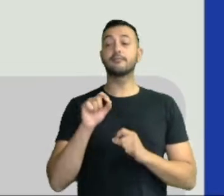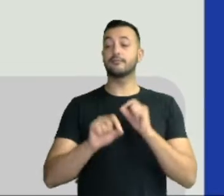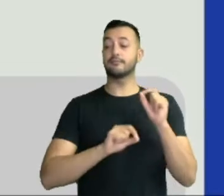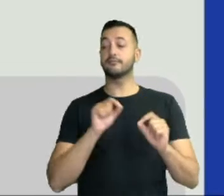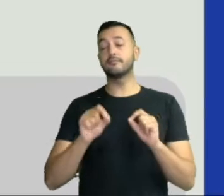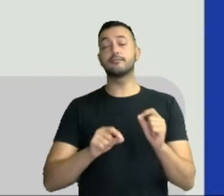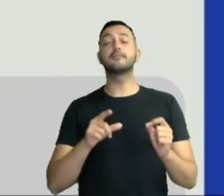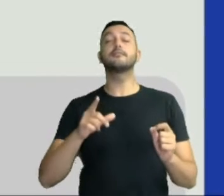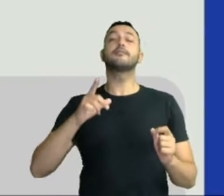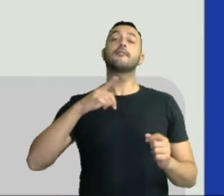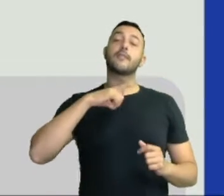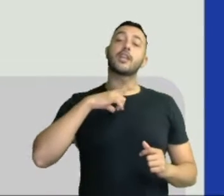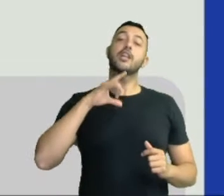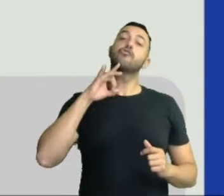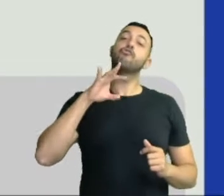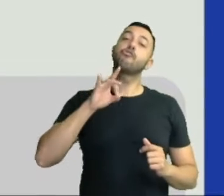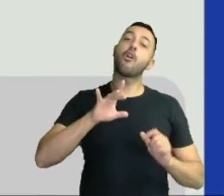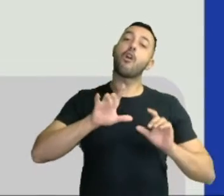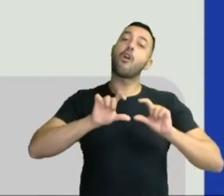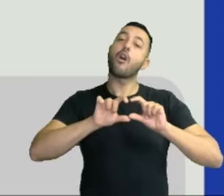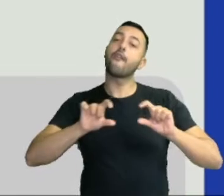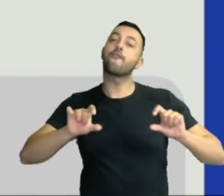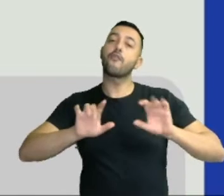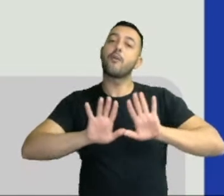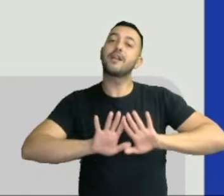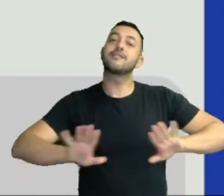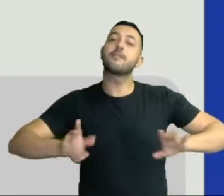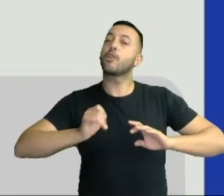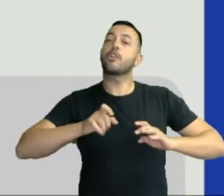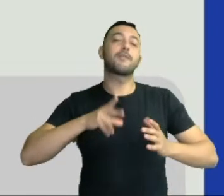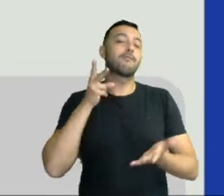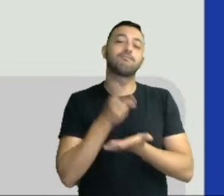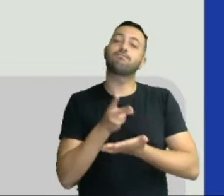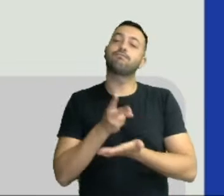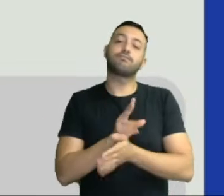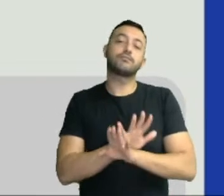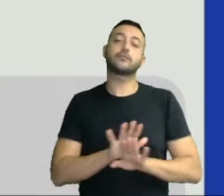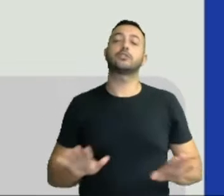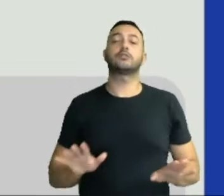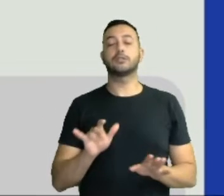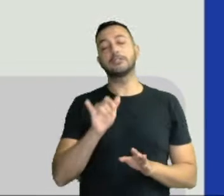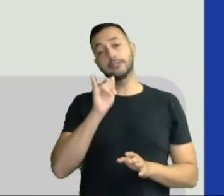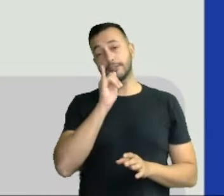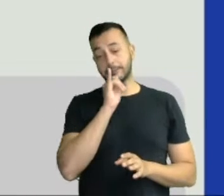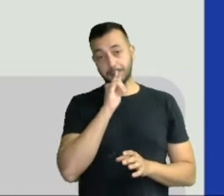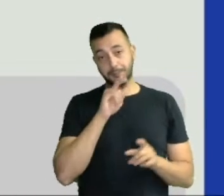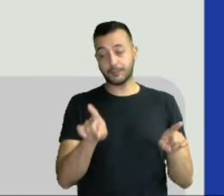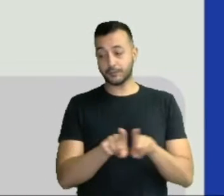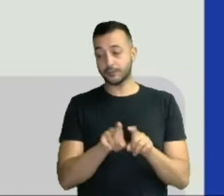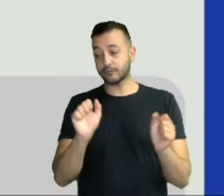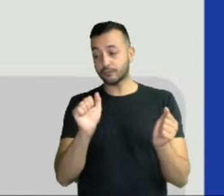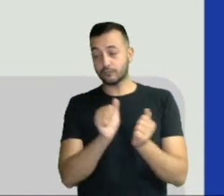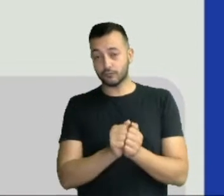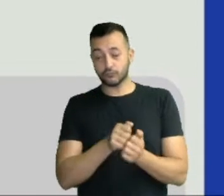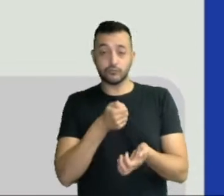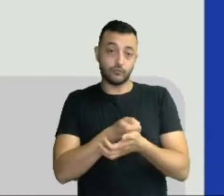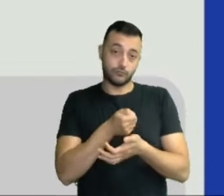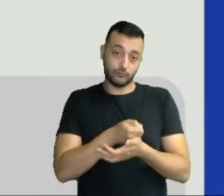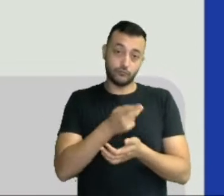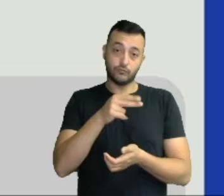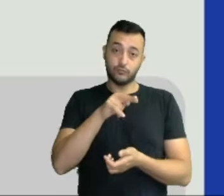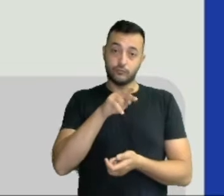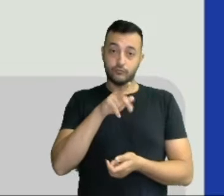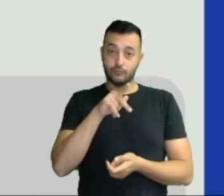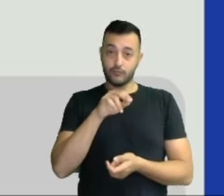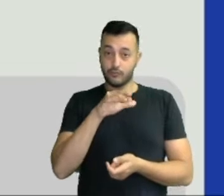que solamente tienen la forma pronominal. Entre ellos están aquellos que exigen uma preposição.